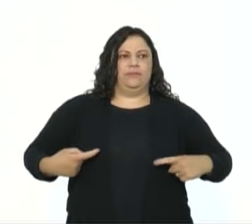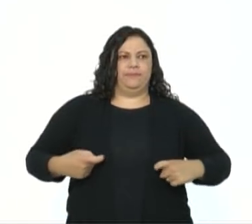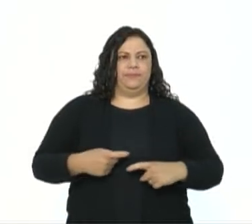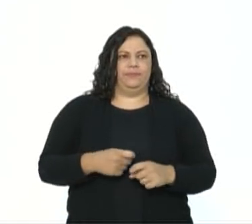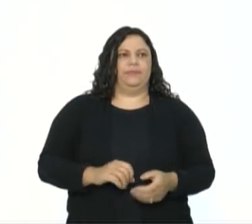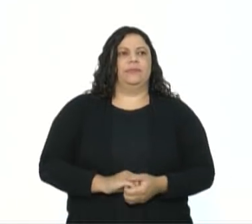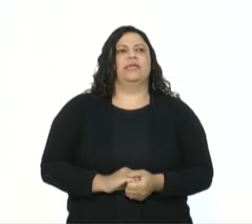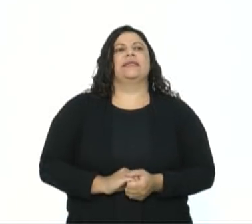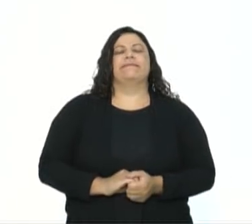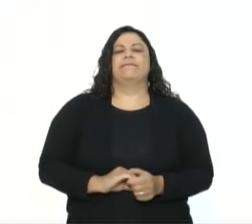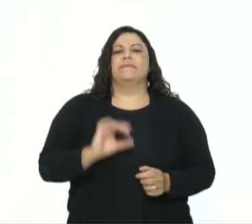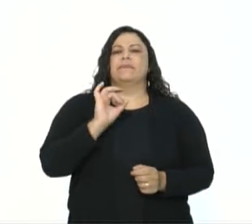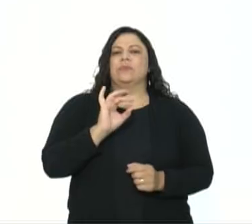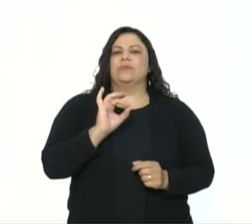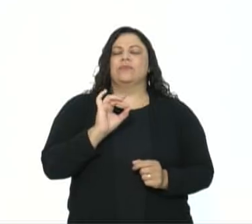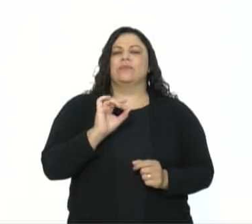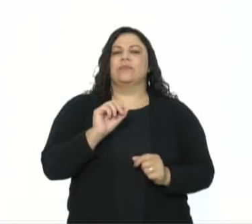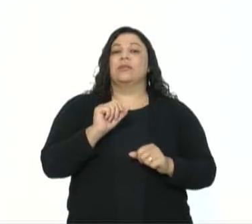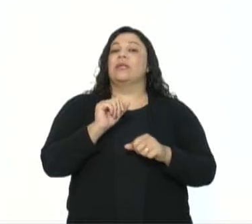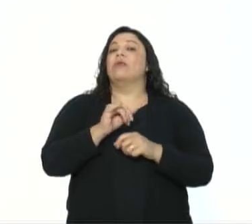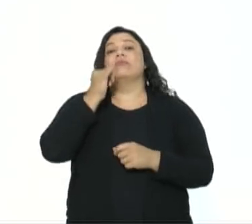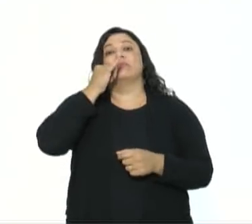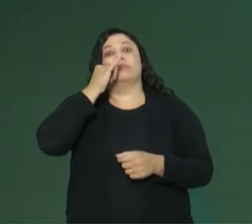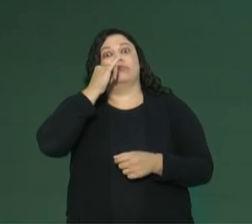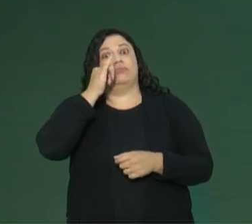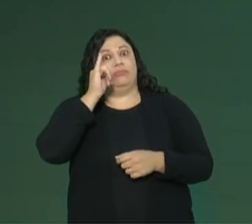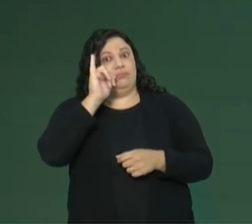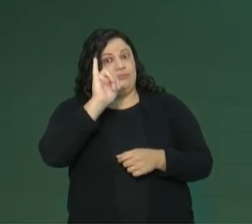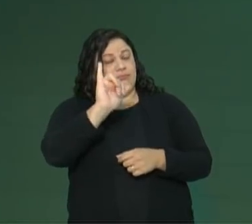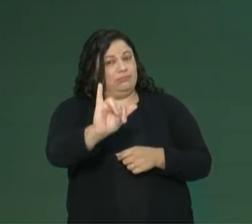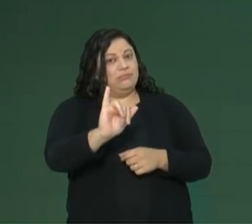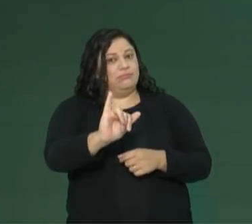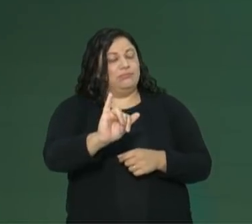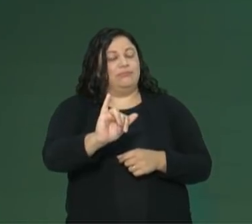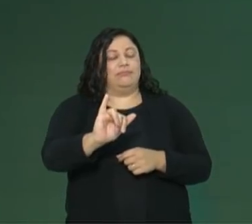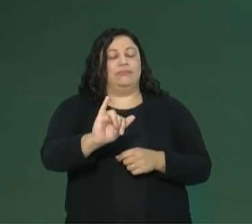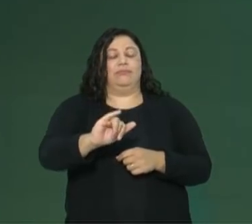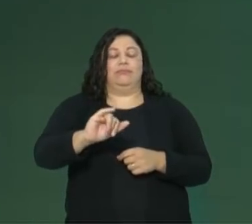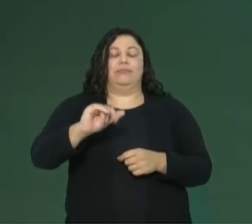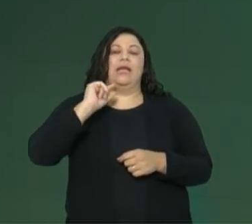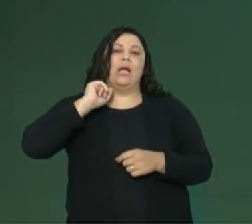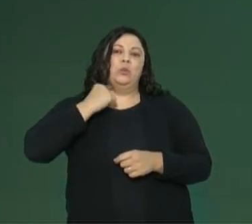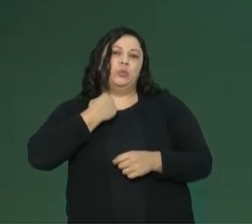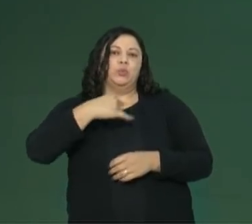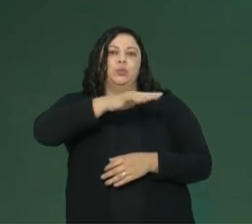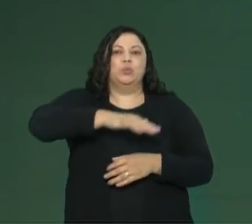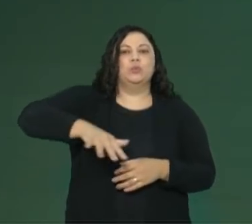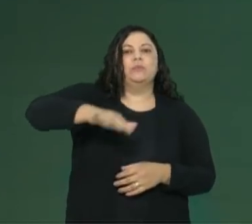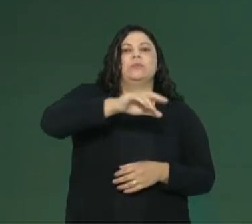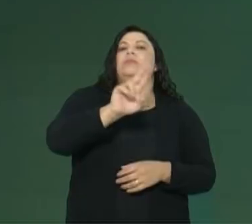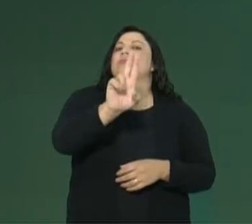básico e uso de calçados. Olha só que interessante. Por que uso de calçados? Porque a larva atravessa a